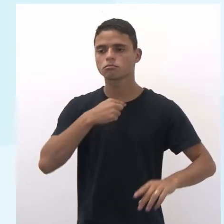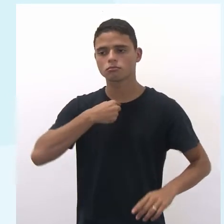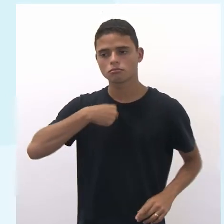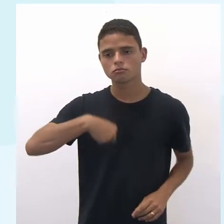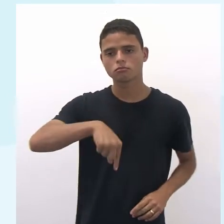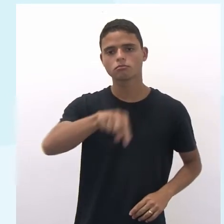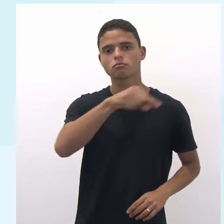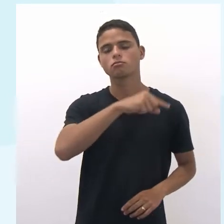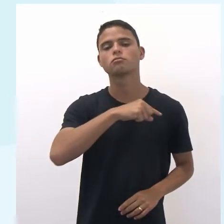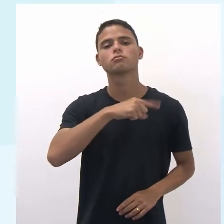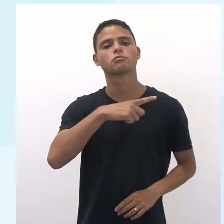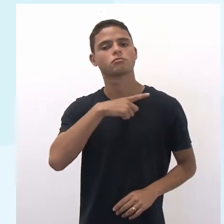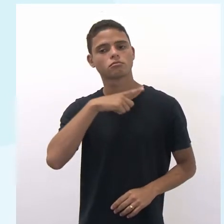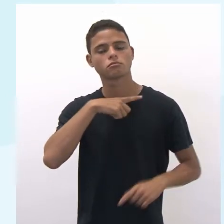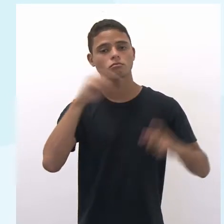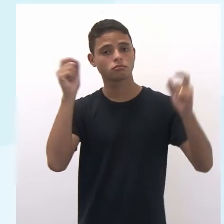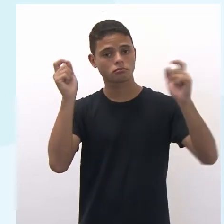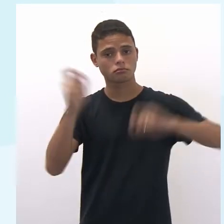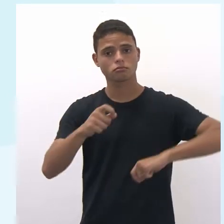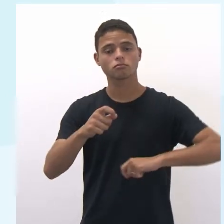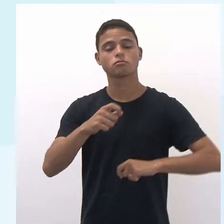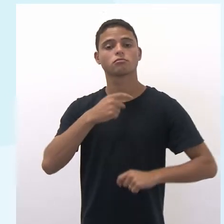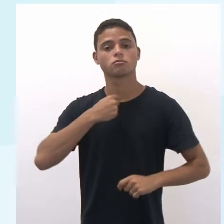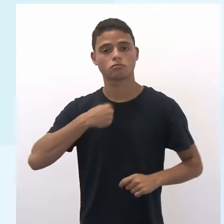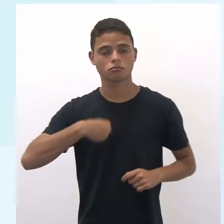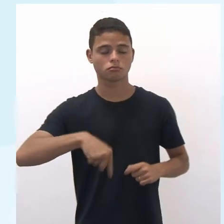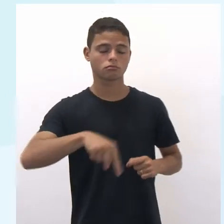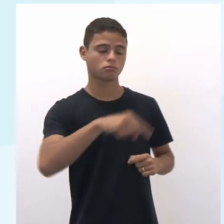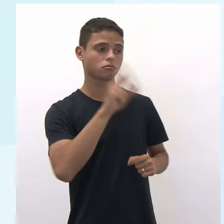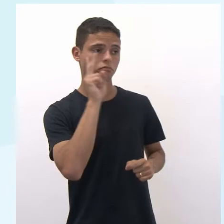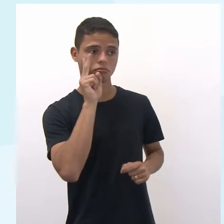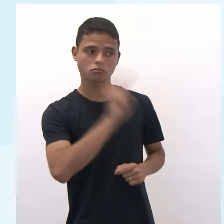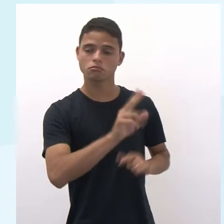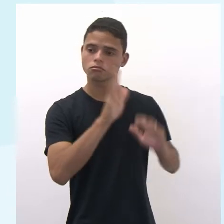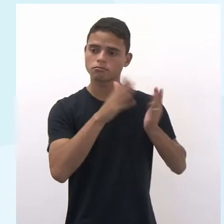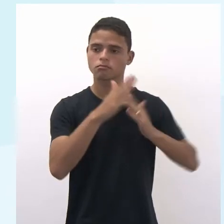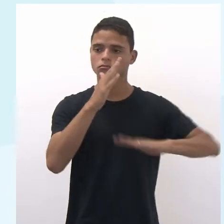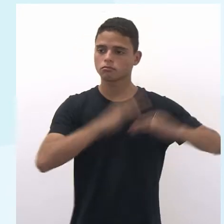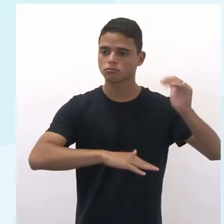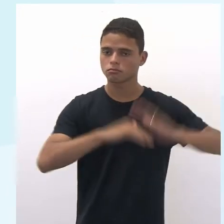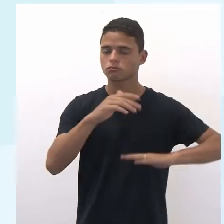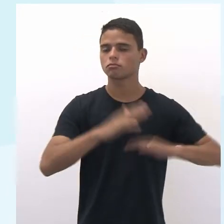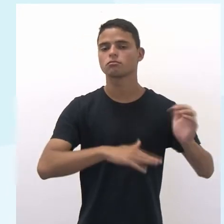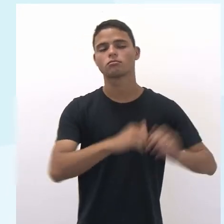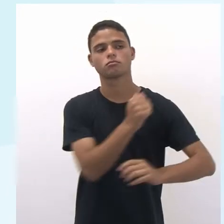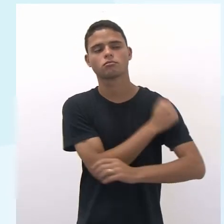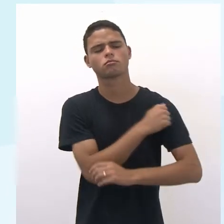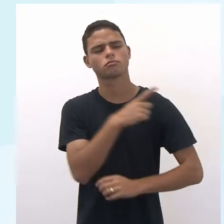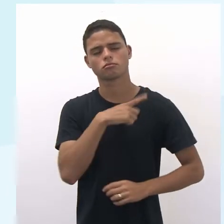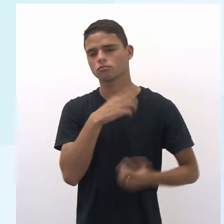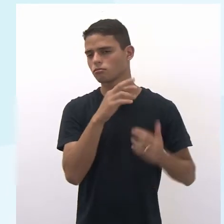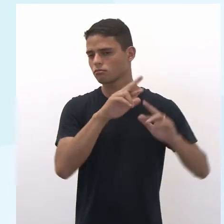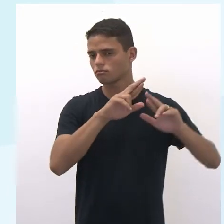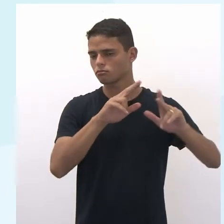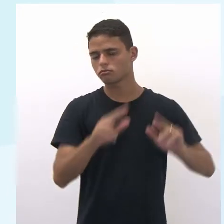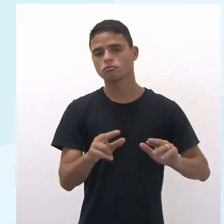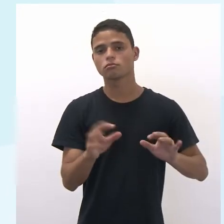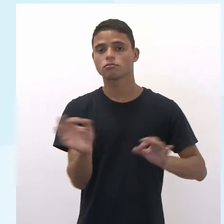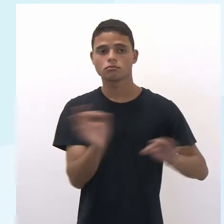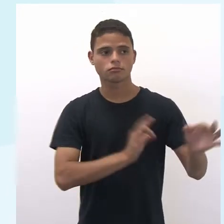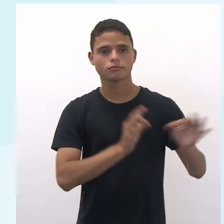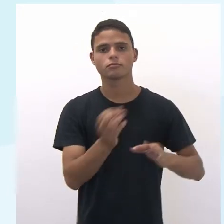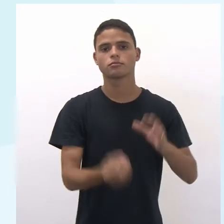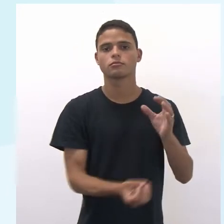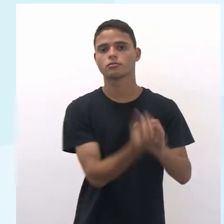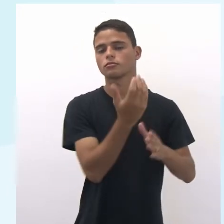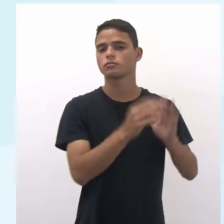até possibilitei isso, e eu já comprovei a habilidade de nossos estudantes. Então, produzir vídeos, assista o